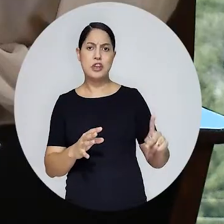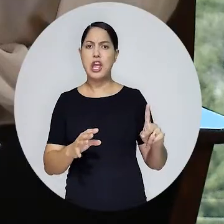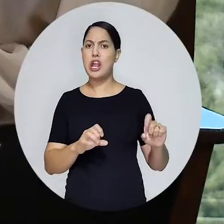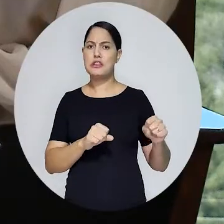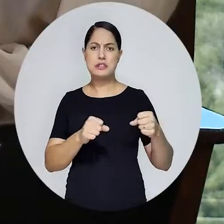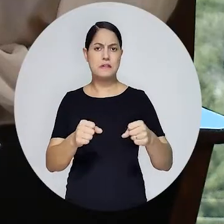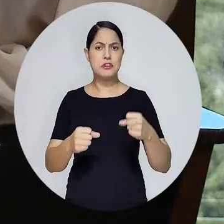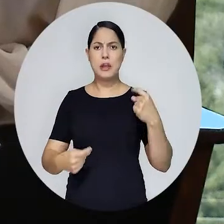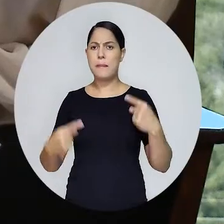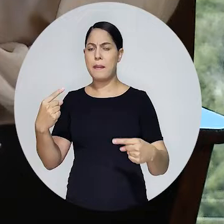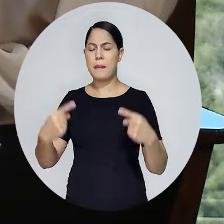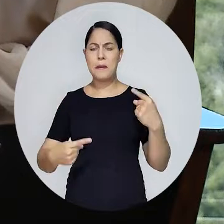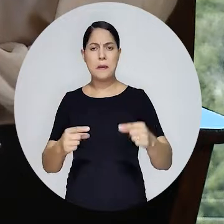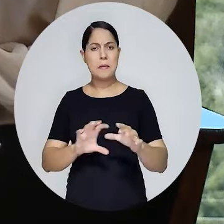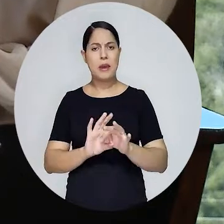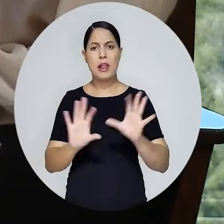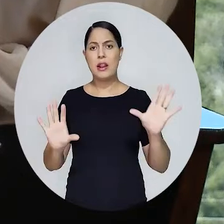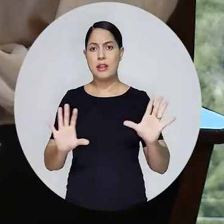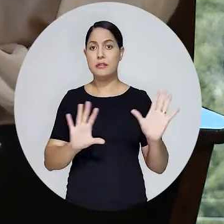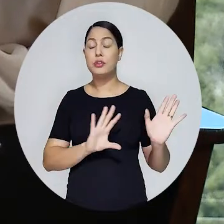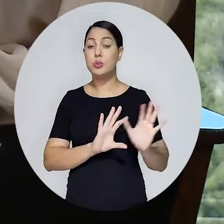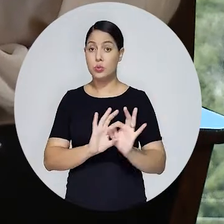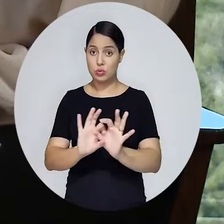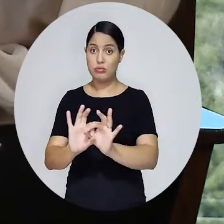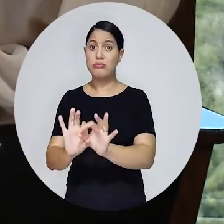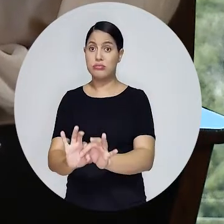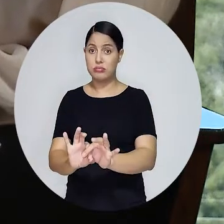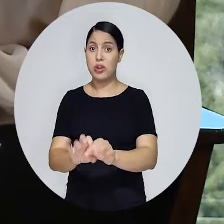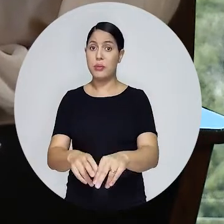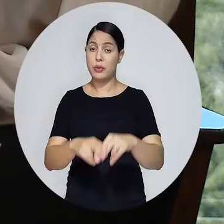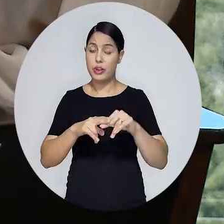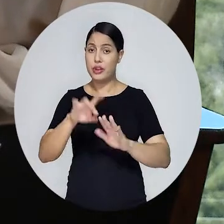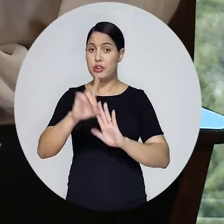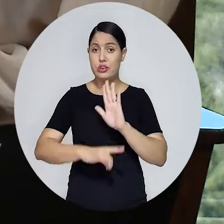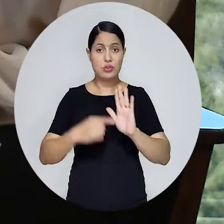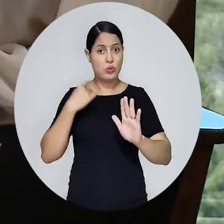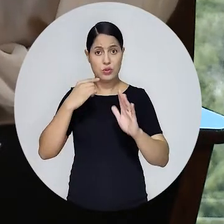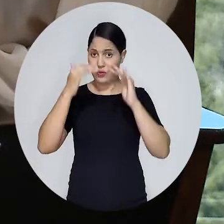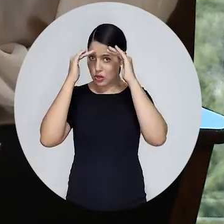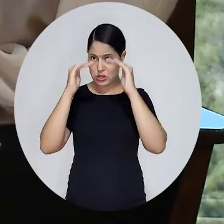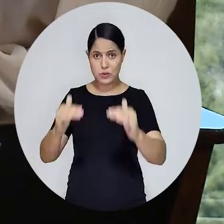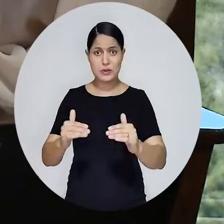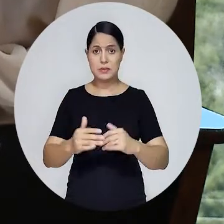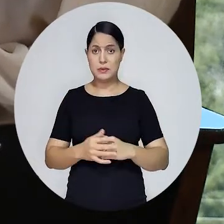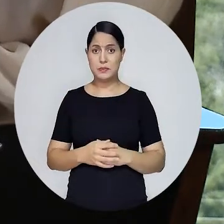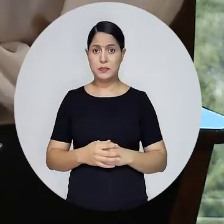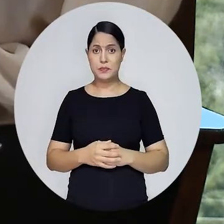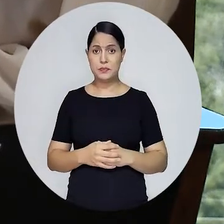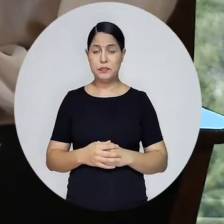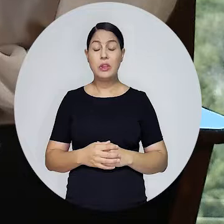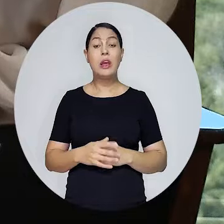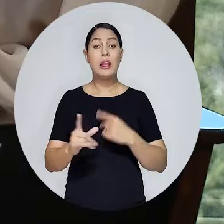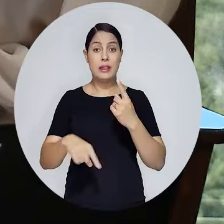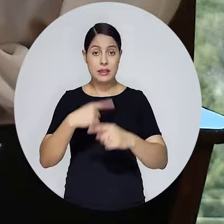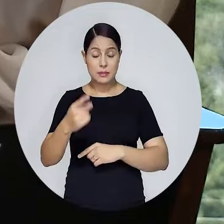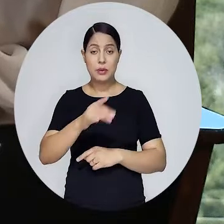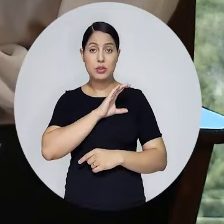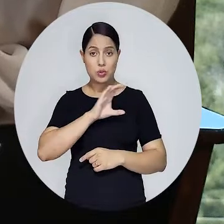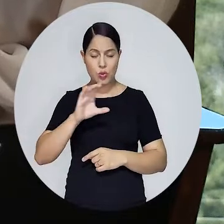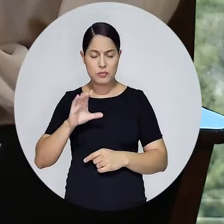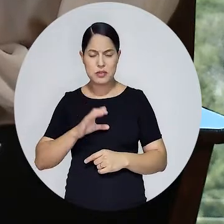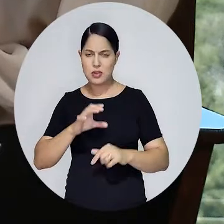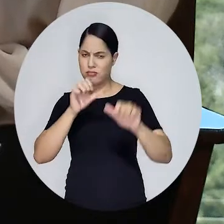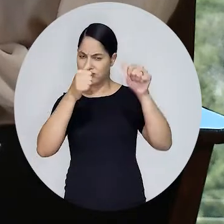direito de ampla defesa para a autoridade que está sendo ali colocada como a que violou as prerrogativas. E, ao final,